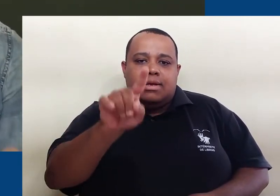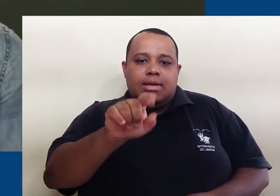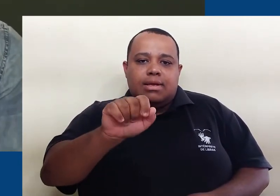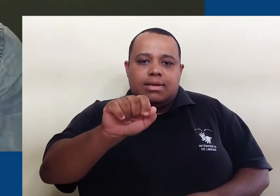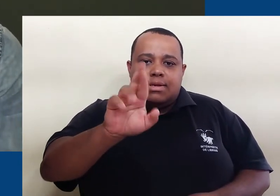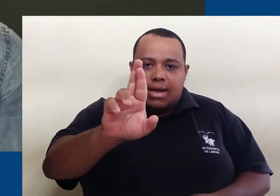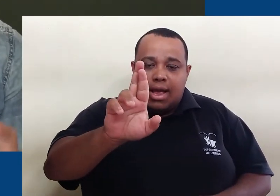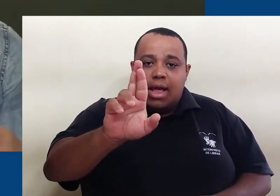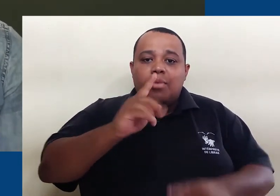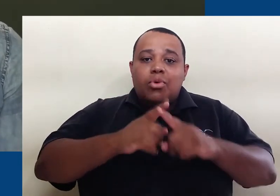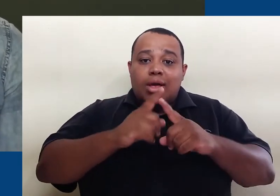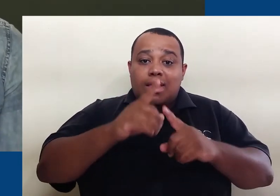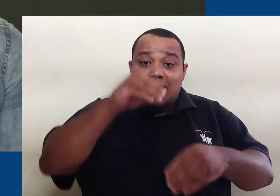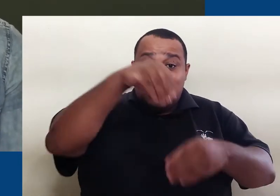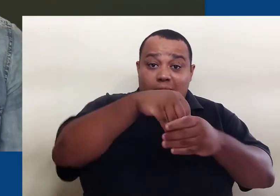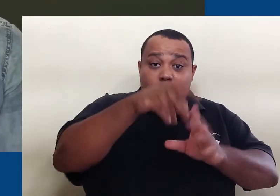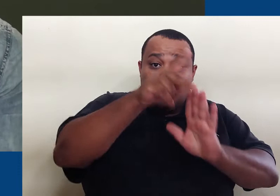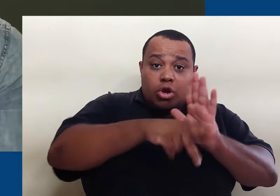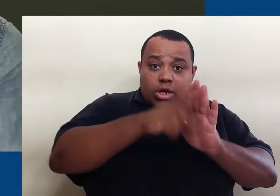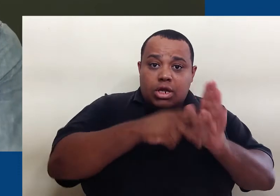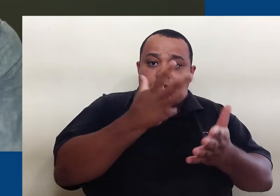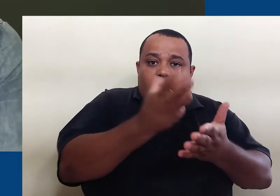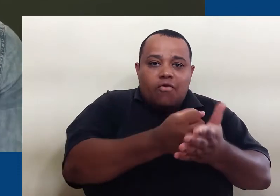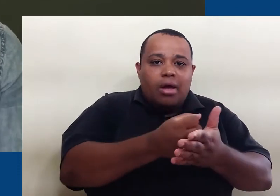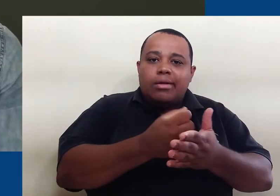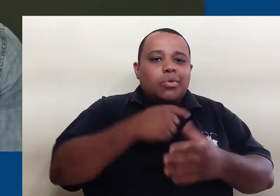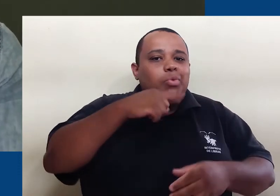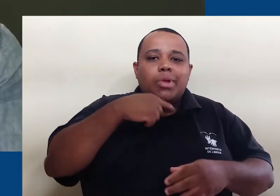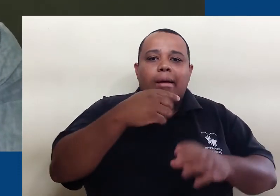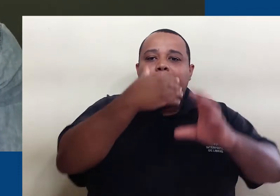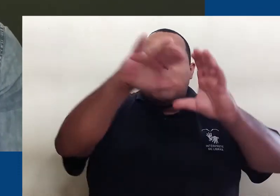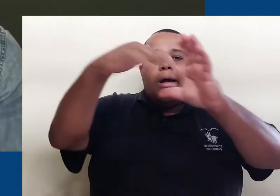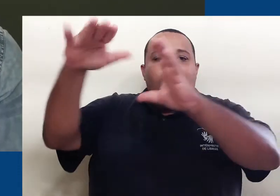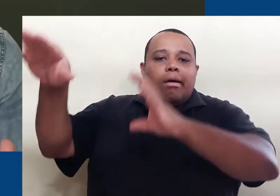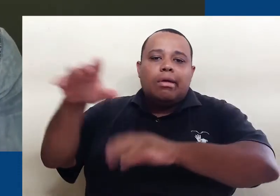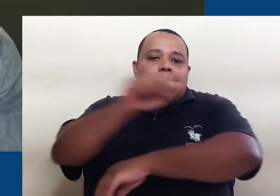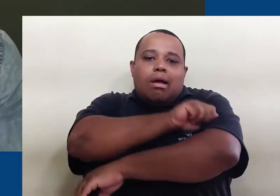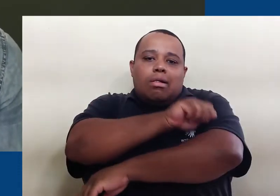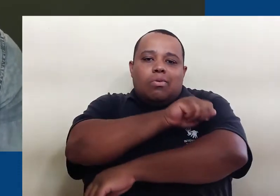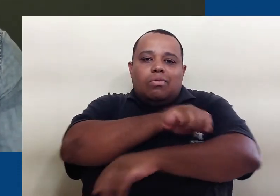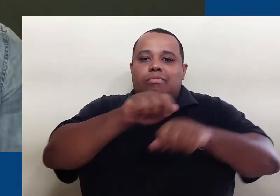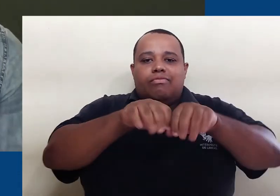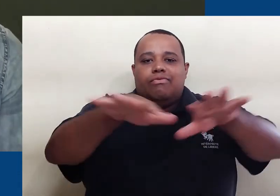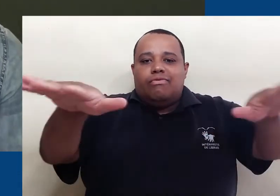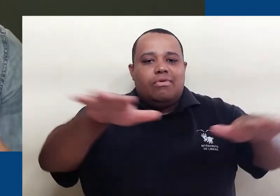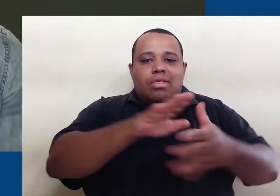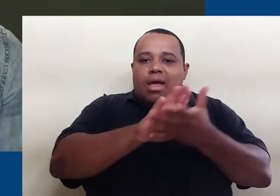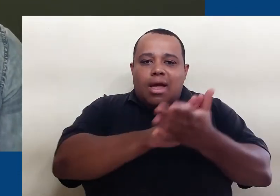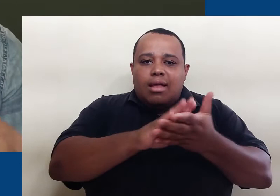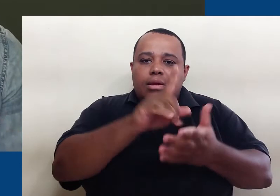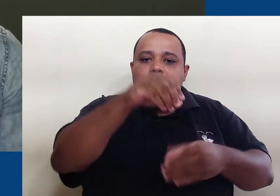cortes, insere os títulos. Aquilo lá a gente não consegue compartilhar. Aquilo lá é nosso para a gente mexer na nossa aula. Então o que a gente